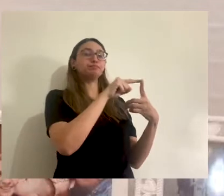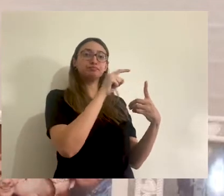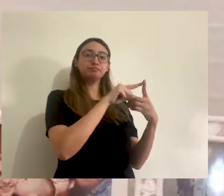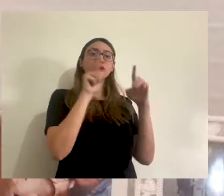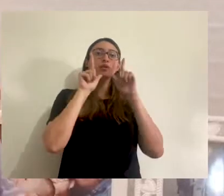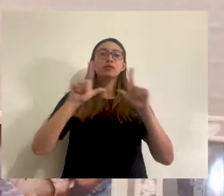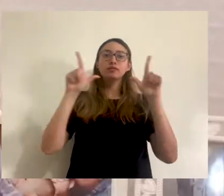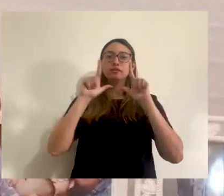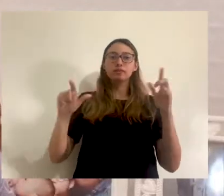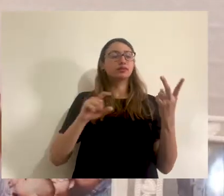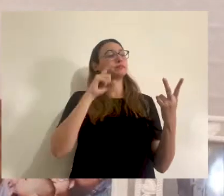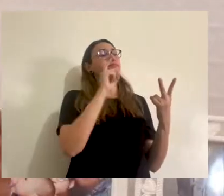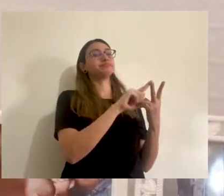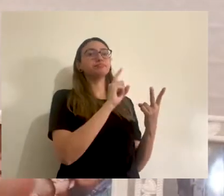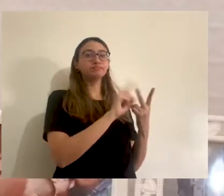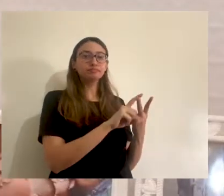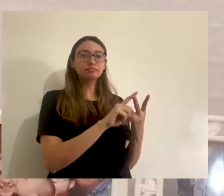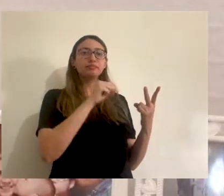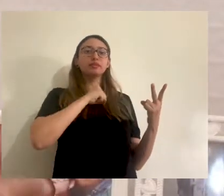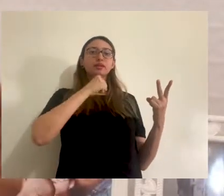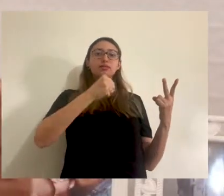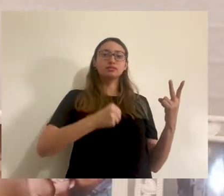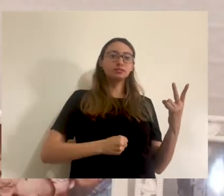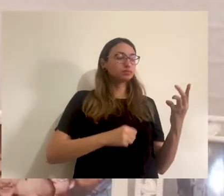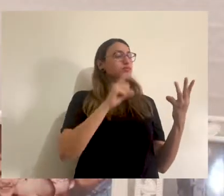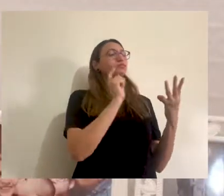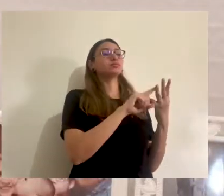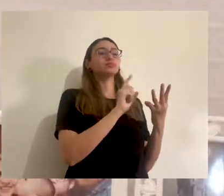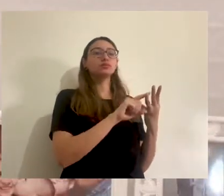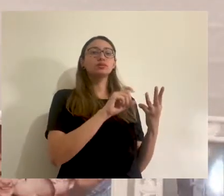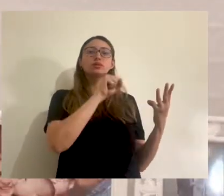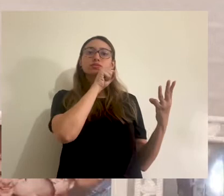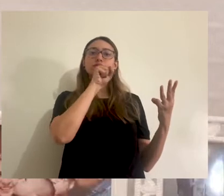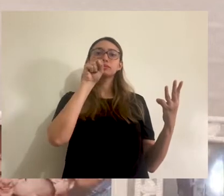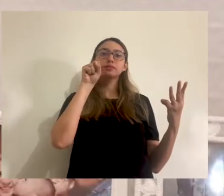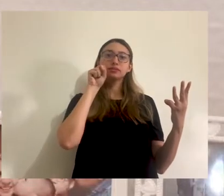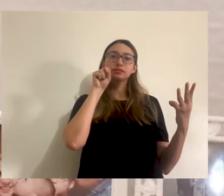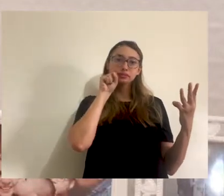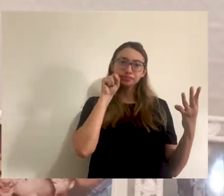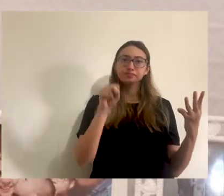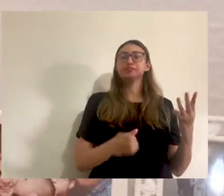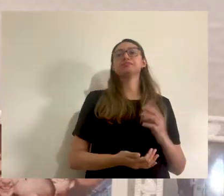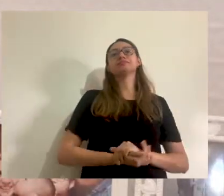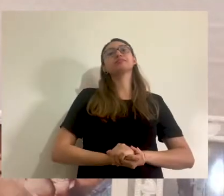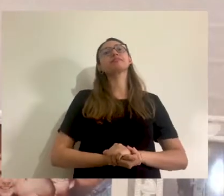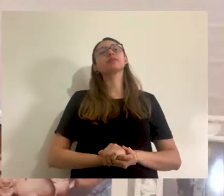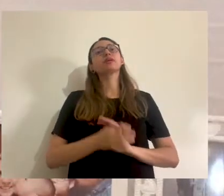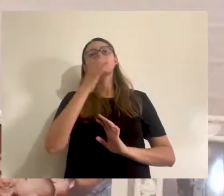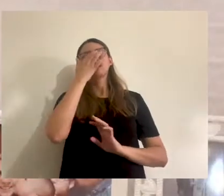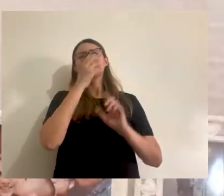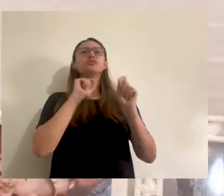levita, nós temos o sacerdote e nós temos então o samaritano. O que nós